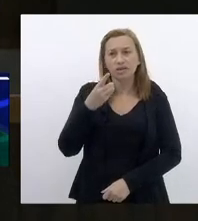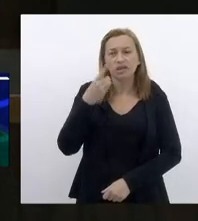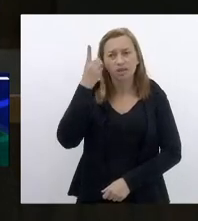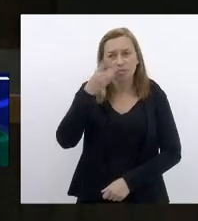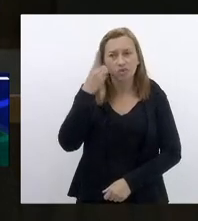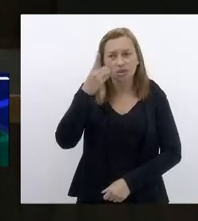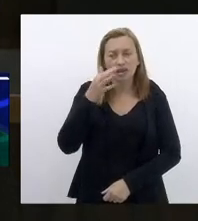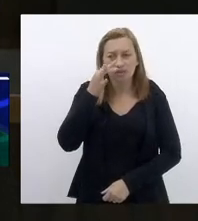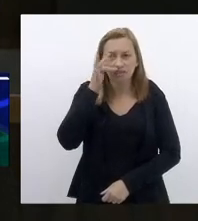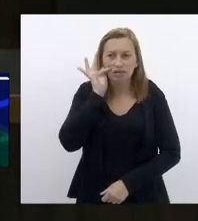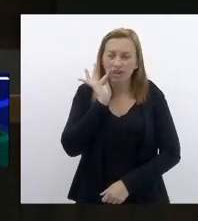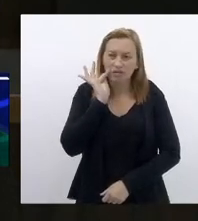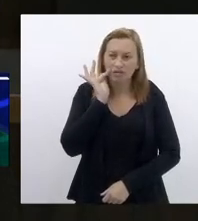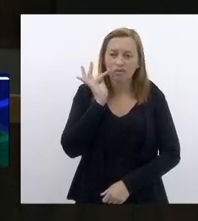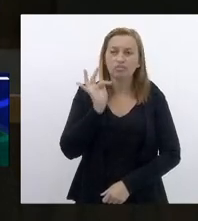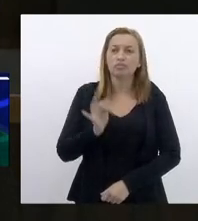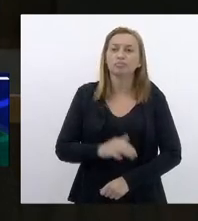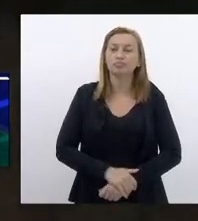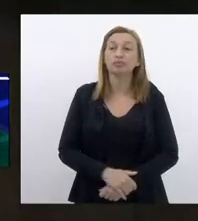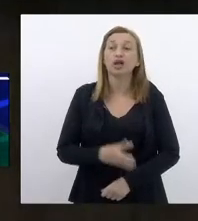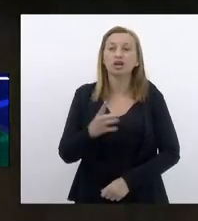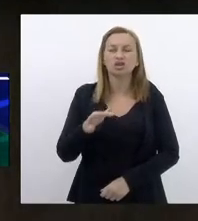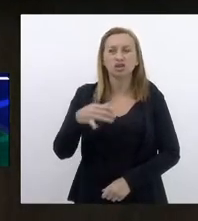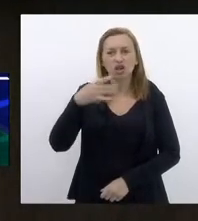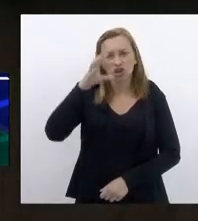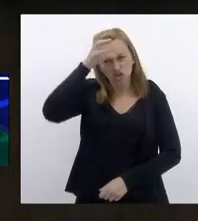deputado Flávio Serafim. Tia Ju,